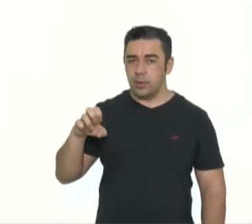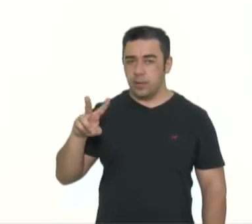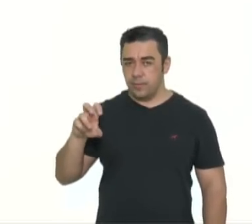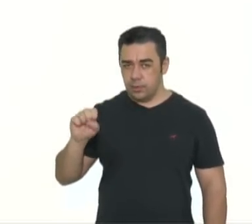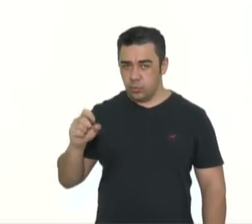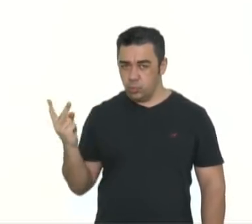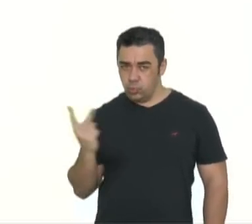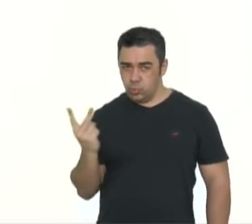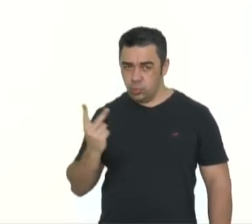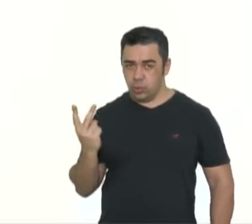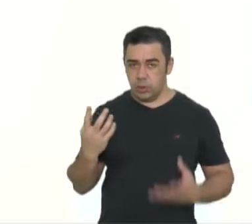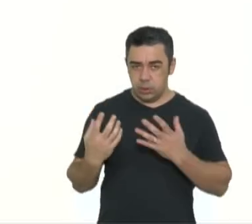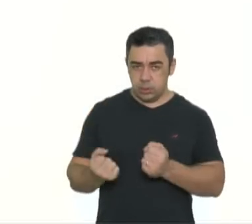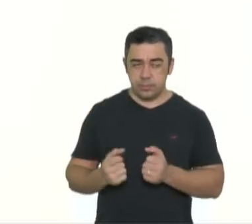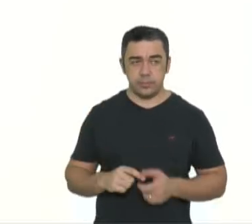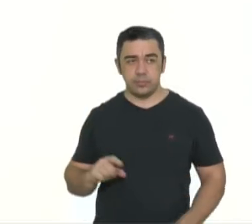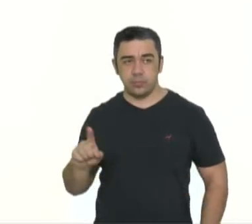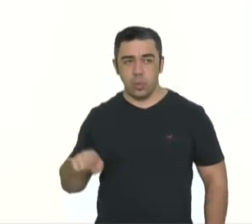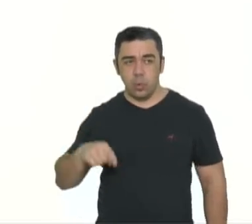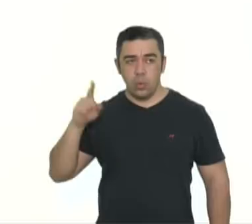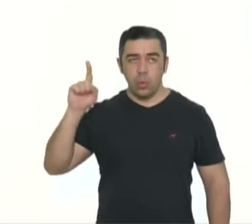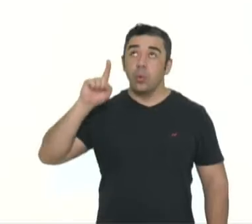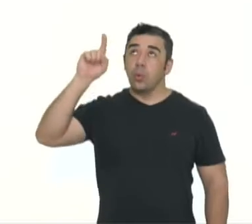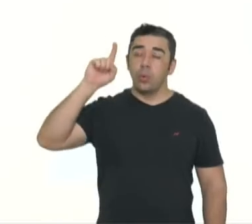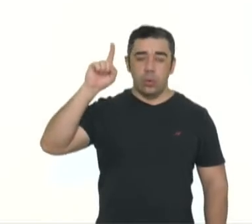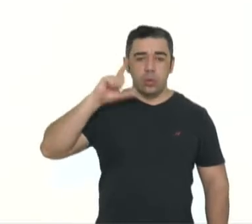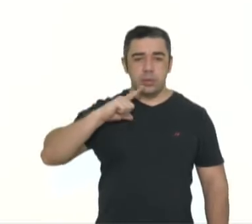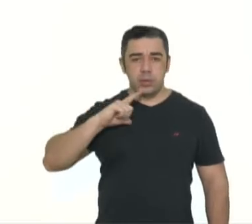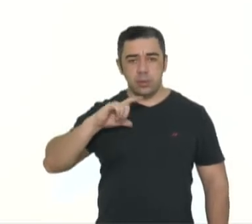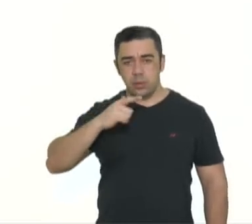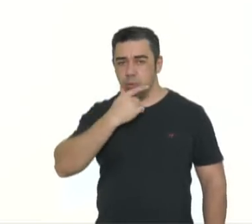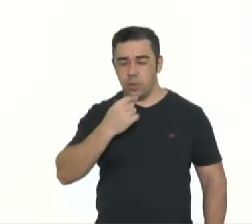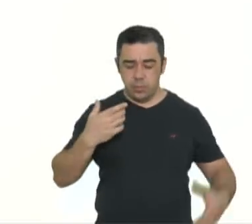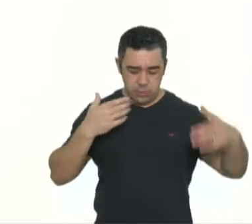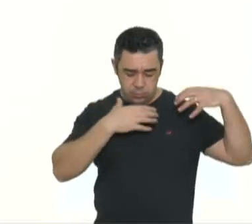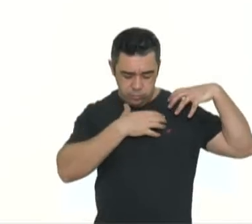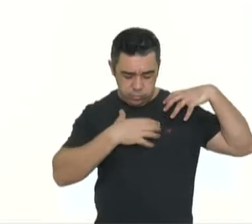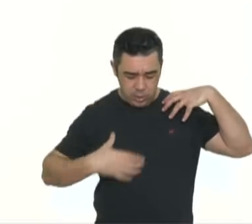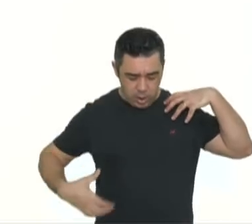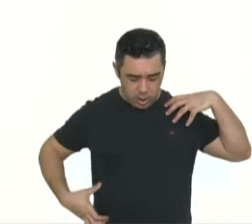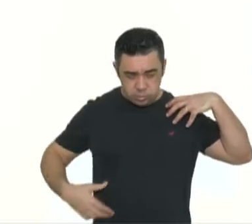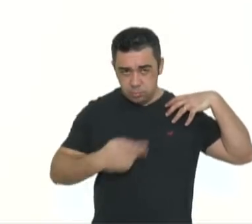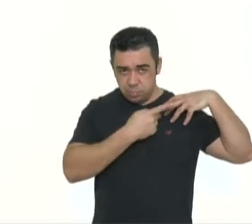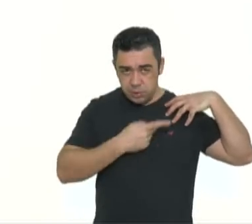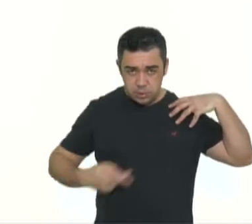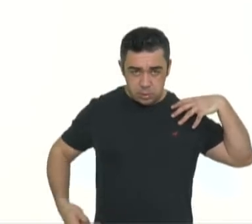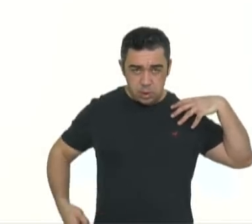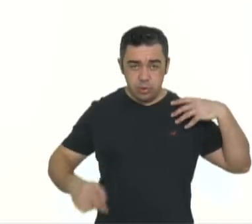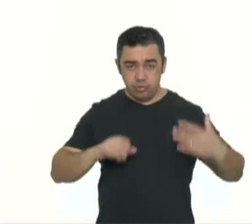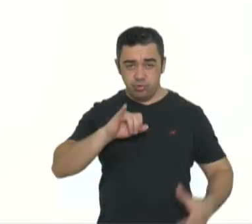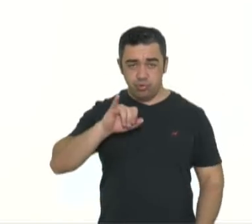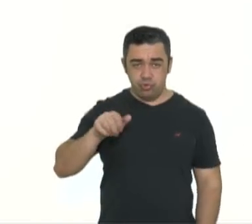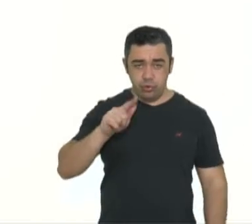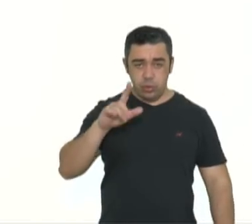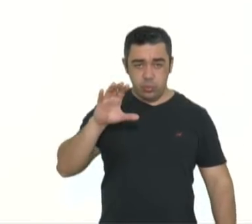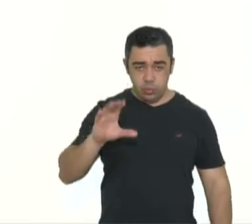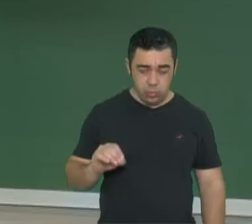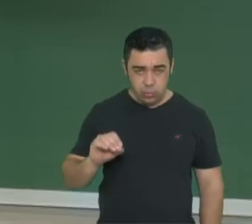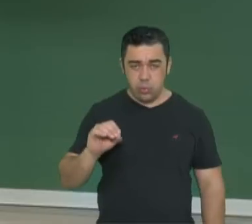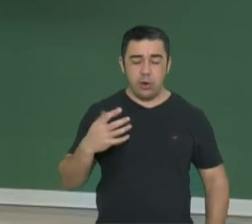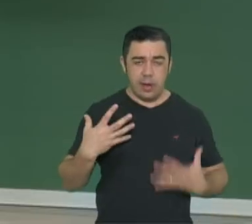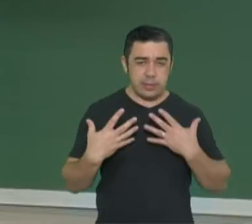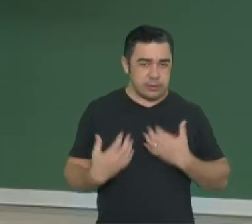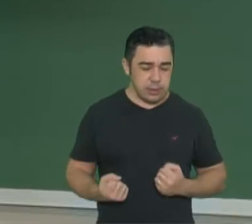posse deles. Ao lado direito, o Jango, com a faixa de presidente, após aceitar, então, o Tancredo Neves como